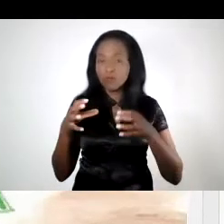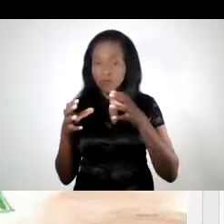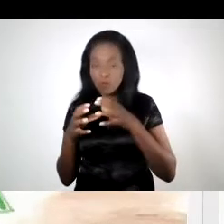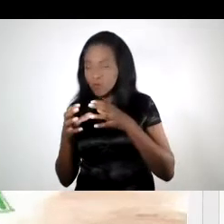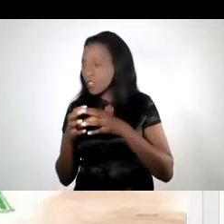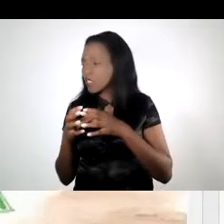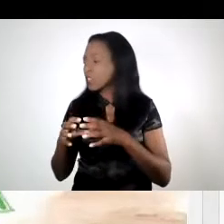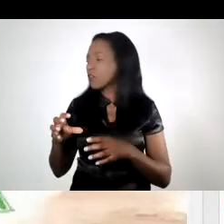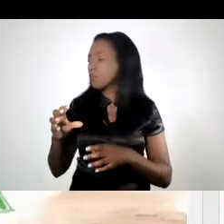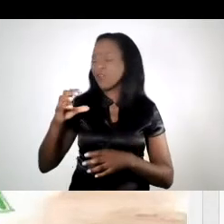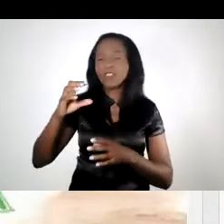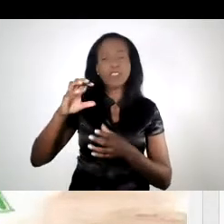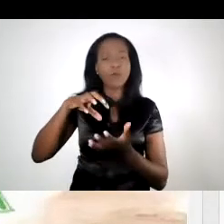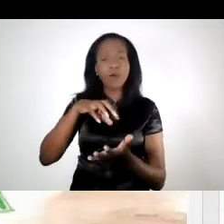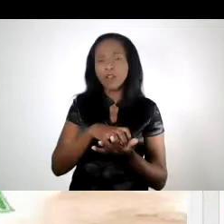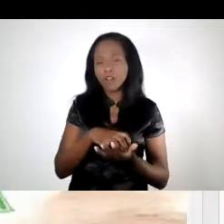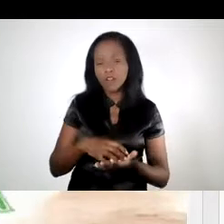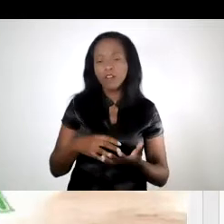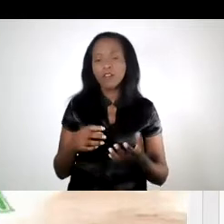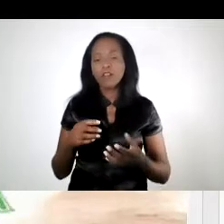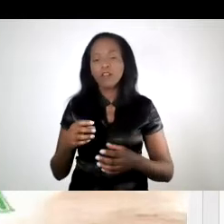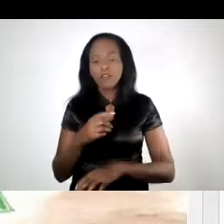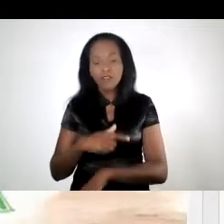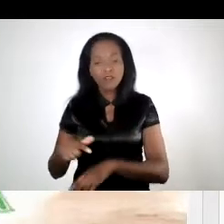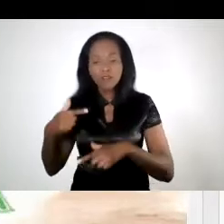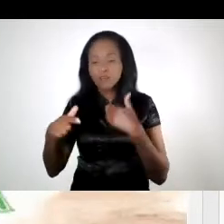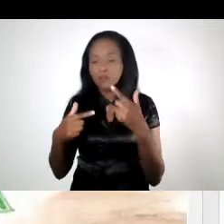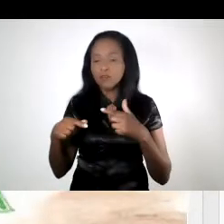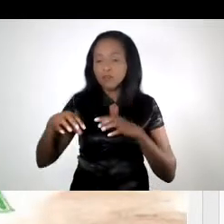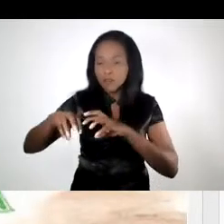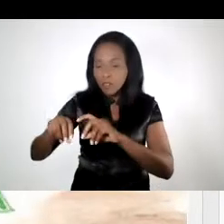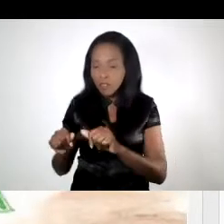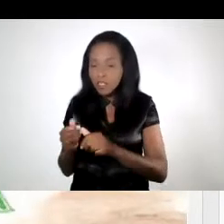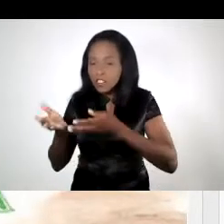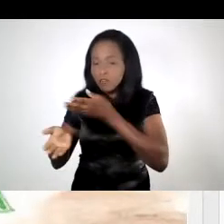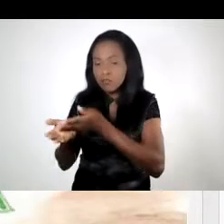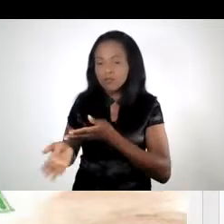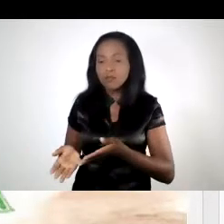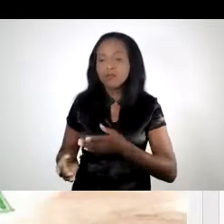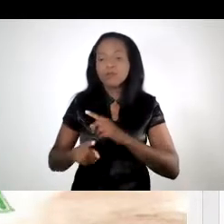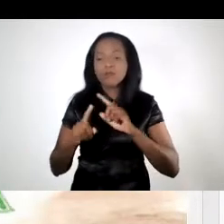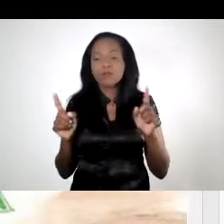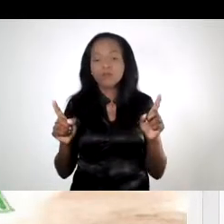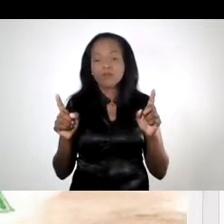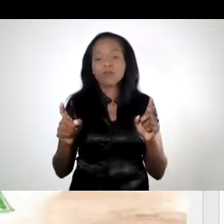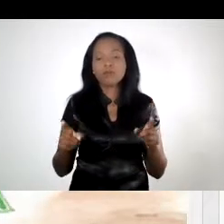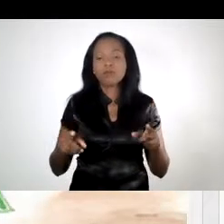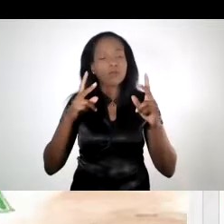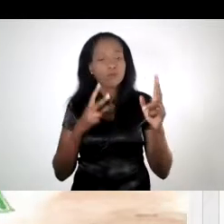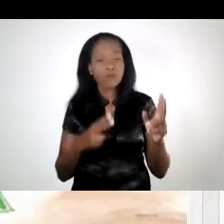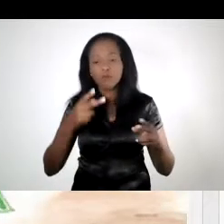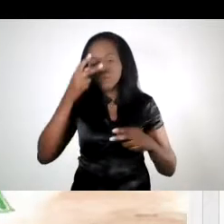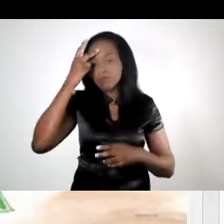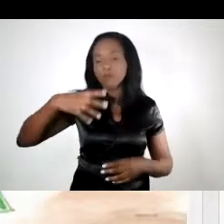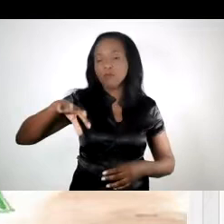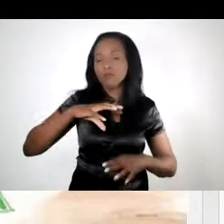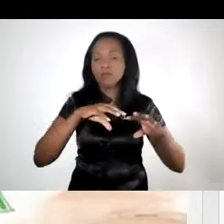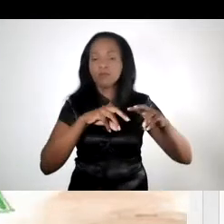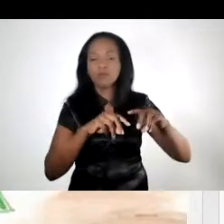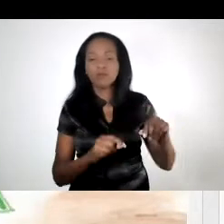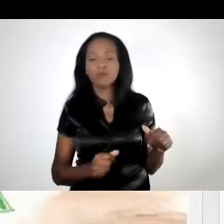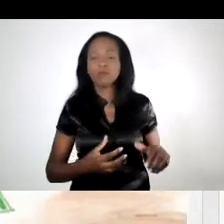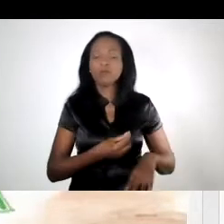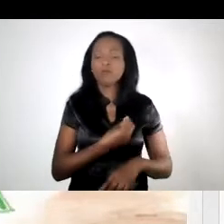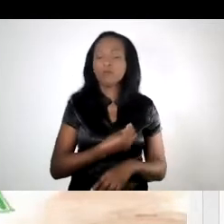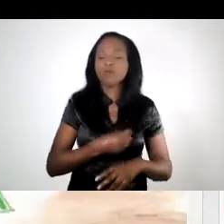terra, manejá-la, cultivá-la, mas também deixamos a terra descansar, porque assim como as pessoas, a terra é viva e precisa de um tempo